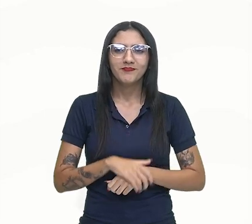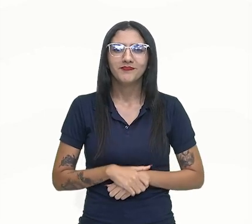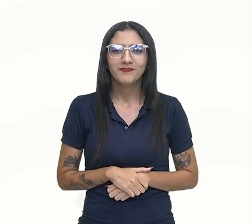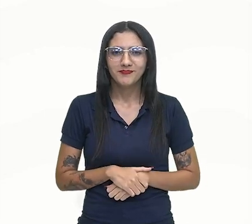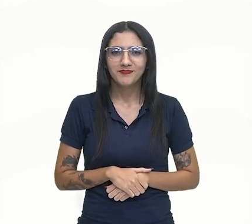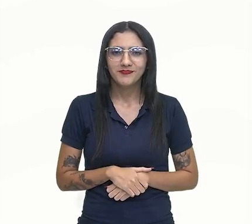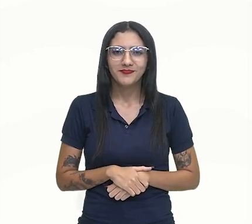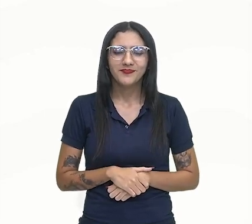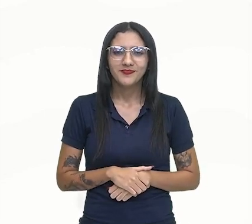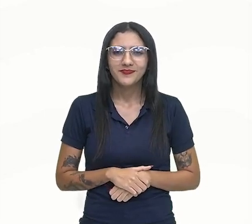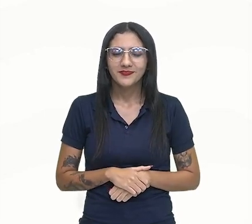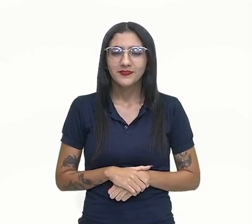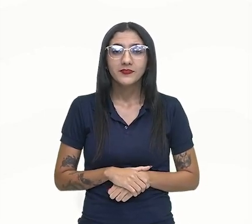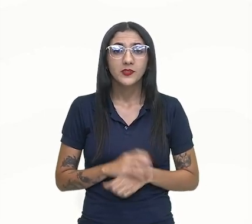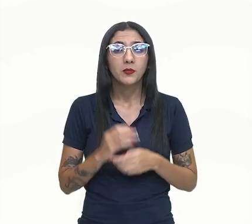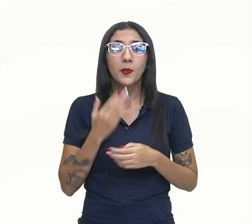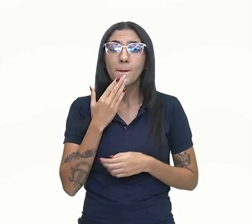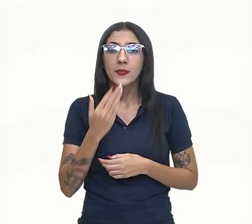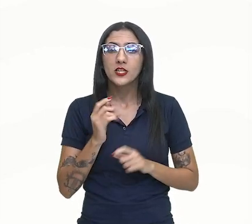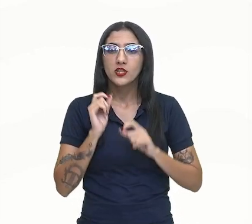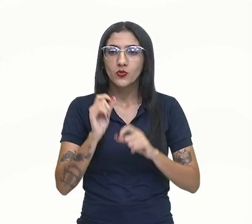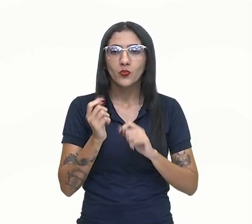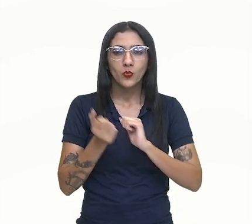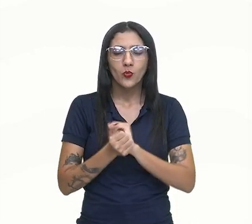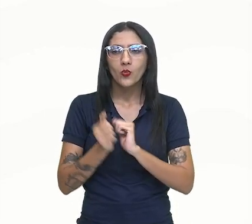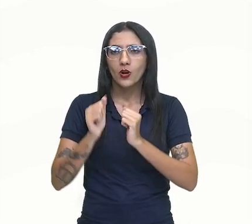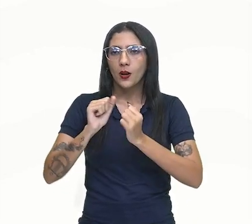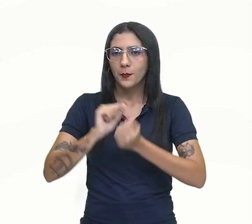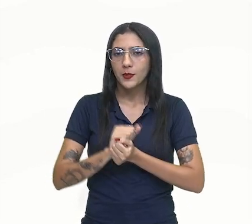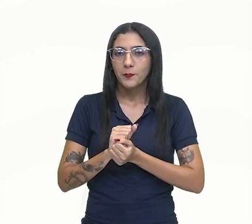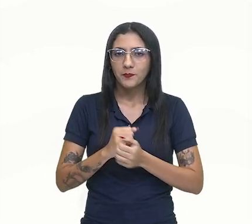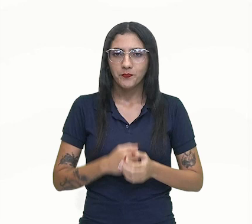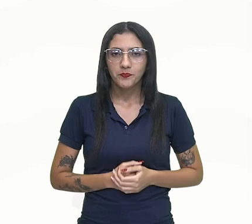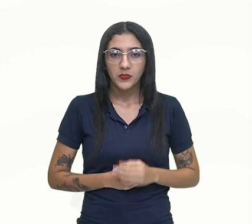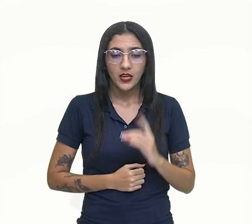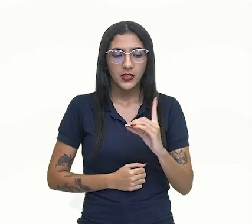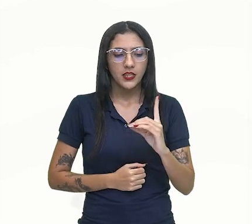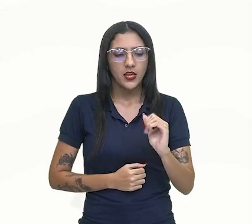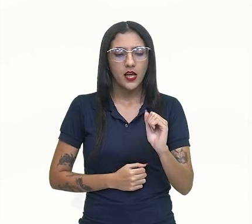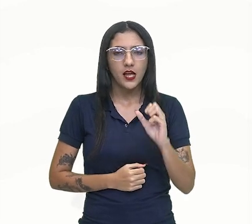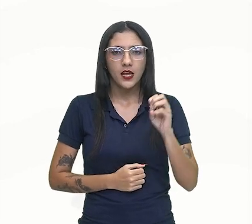Ele quer que a gente faça a conversão de decâmetro